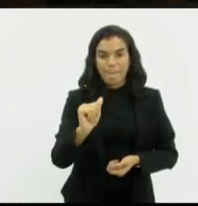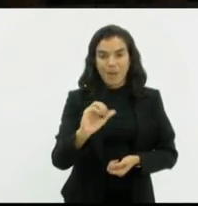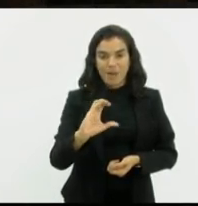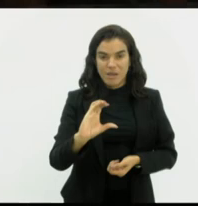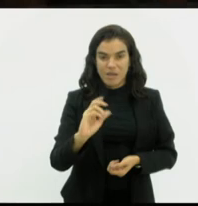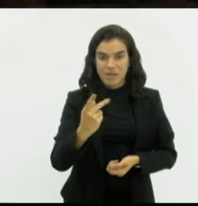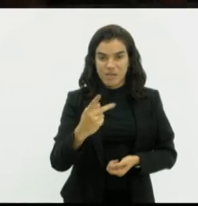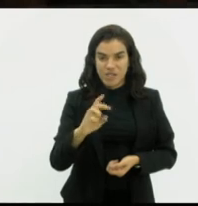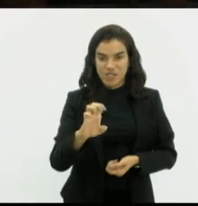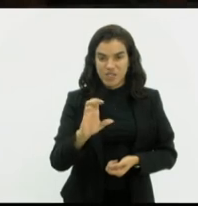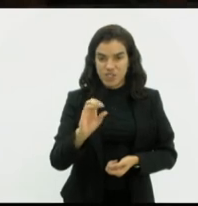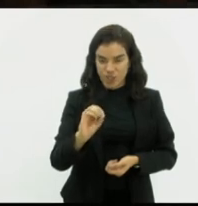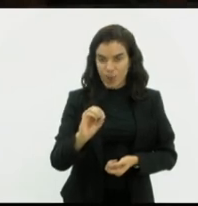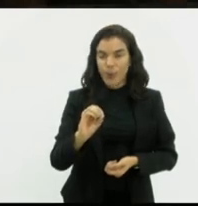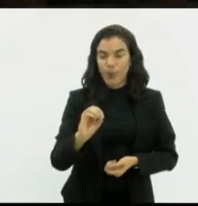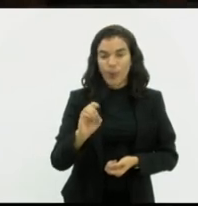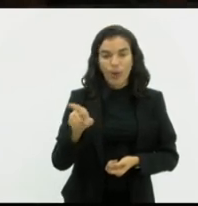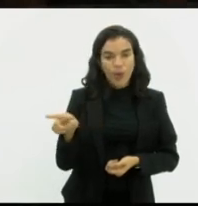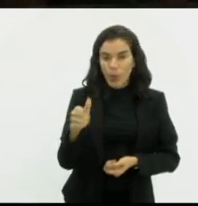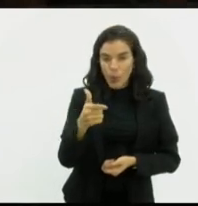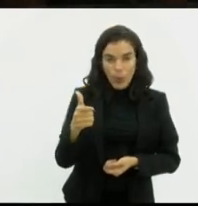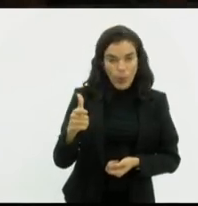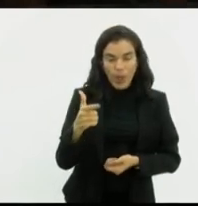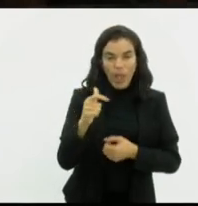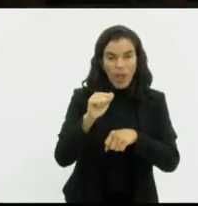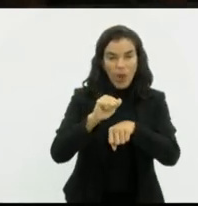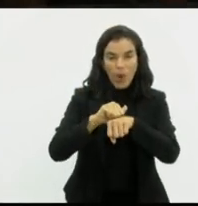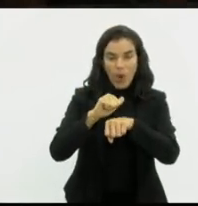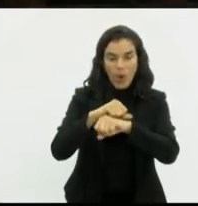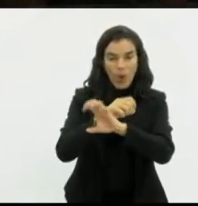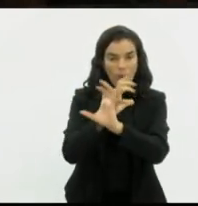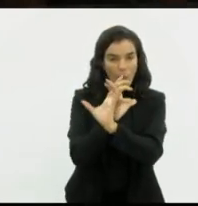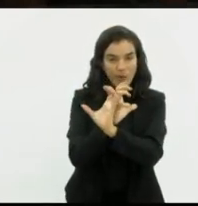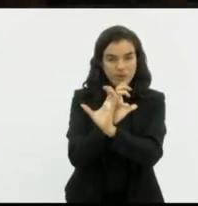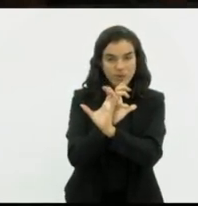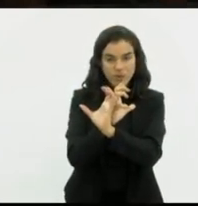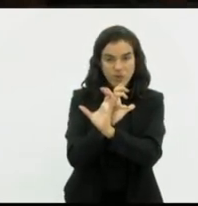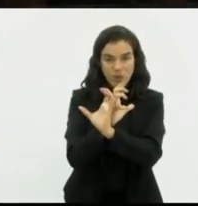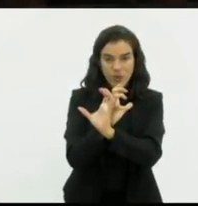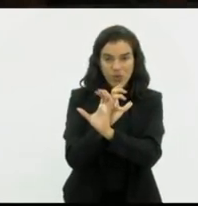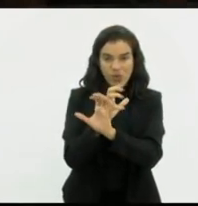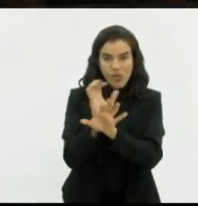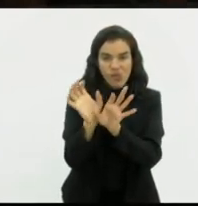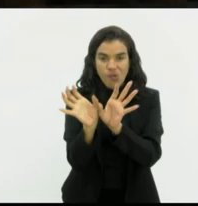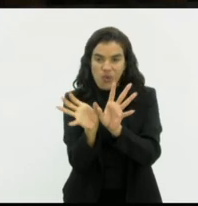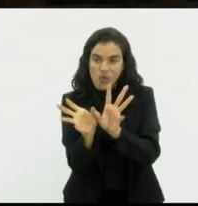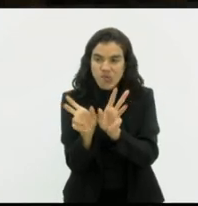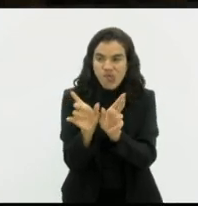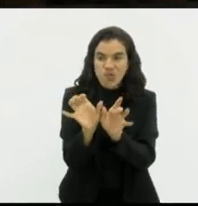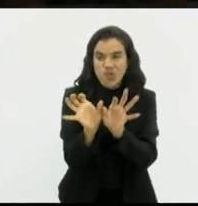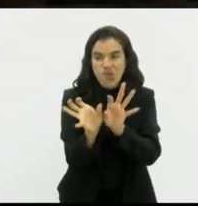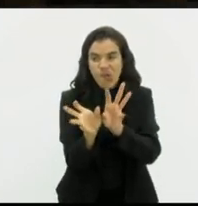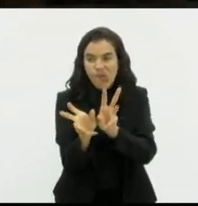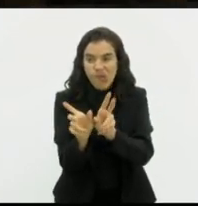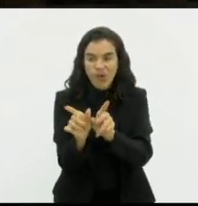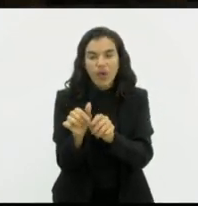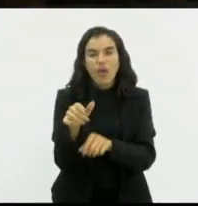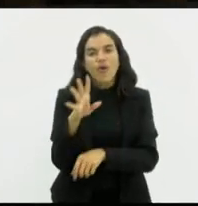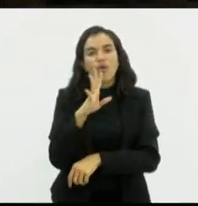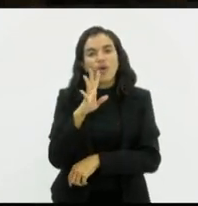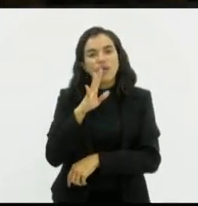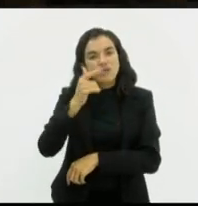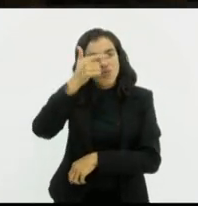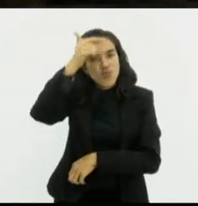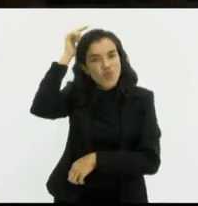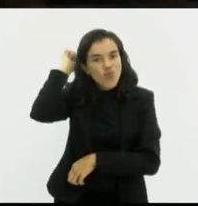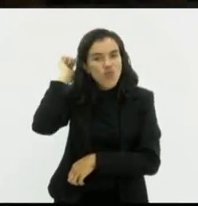né? É um ser invertebrado, absolutamente invertebrado, e eu que tive o privilégio de conhecer um Ulisses Guimarães,